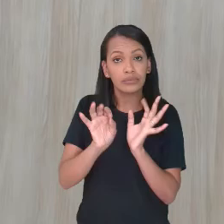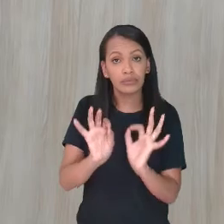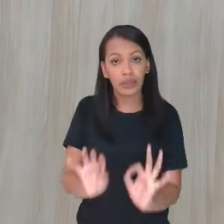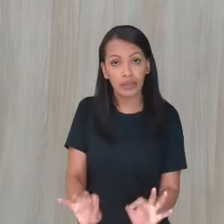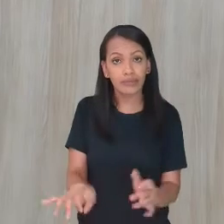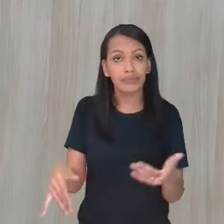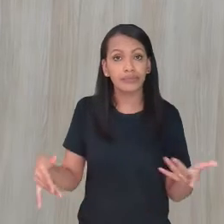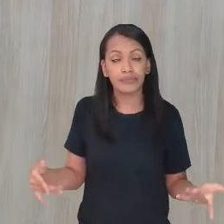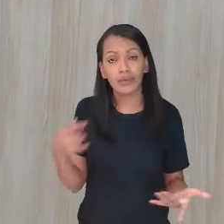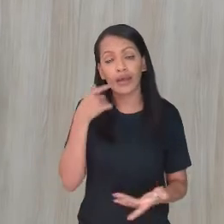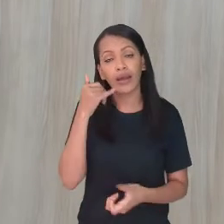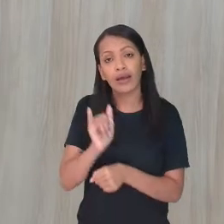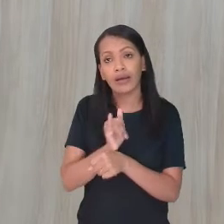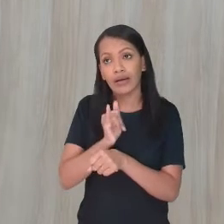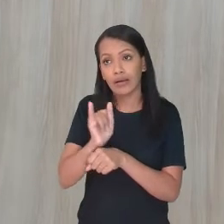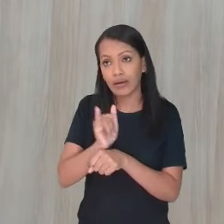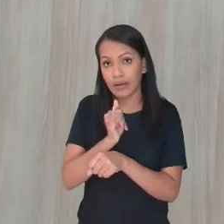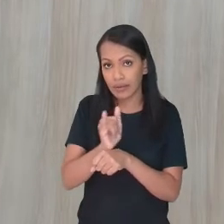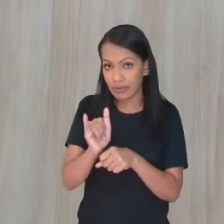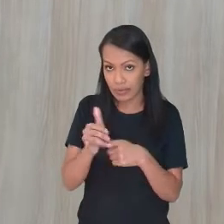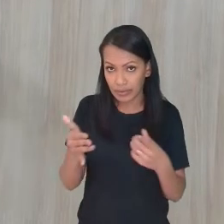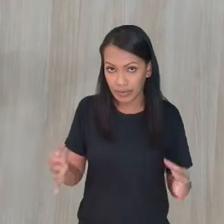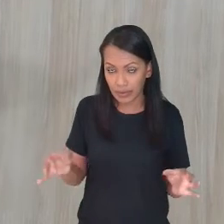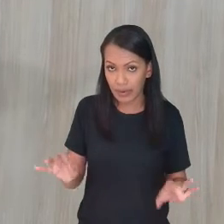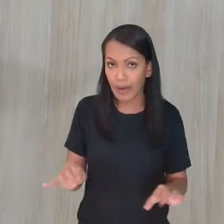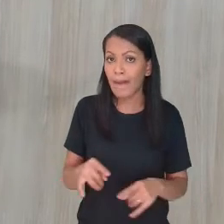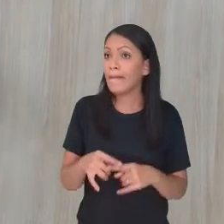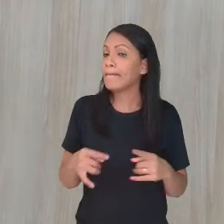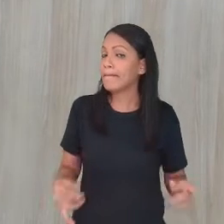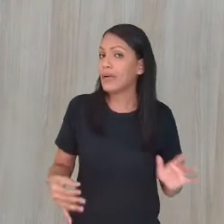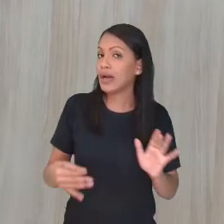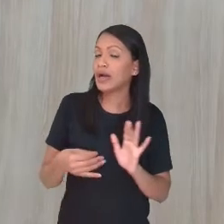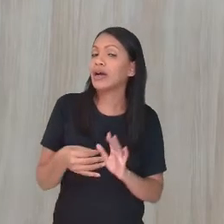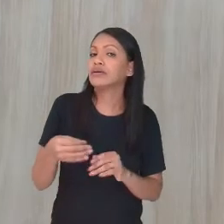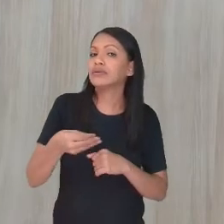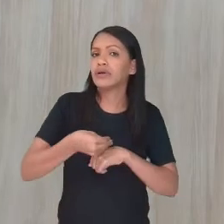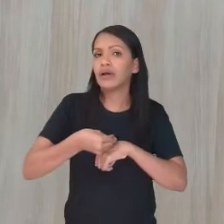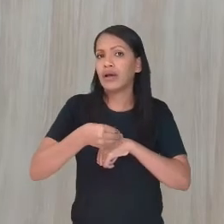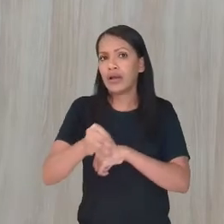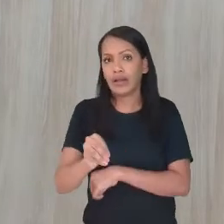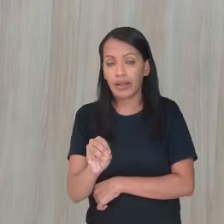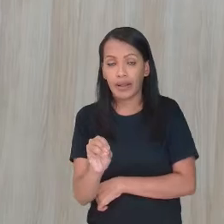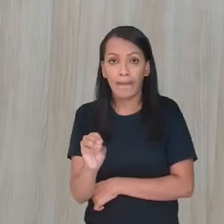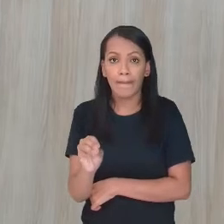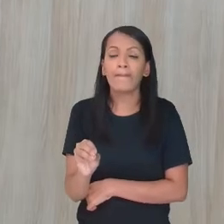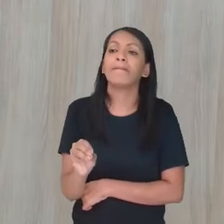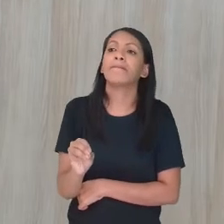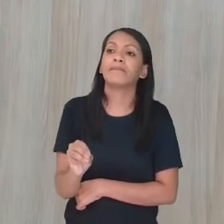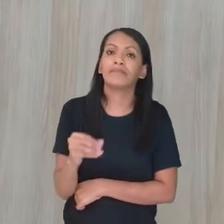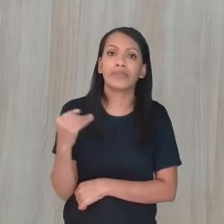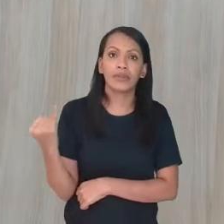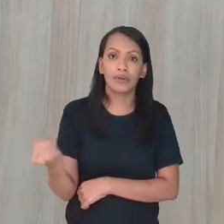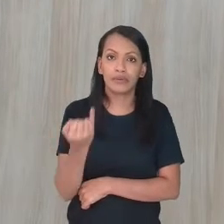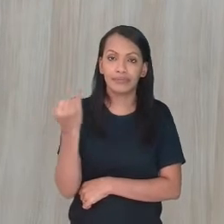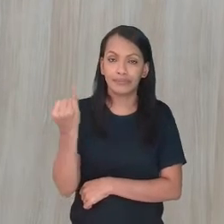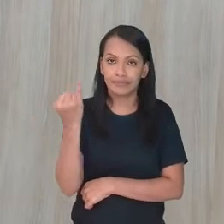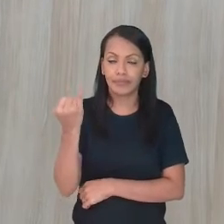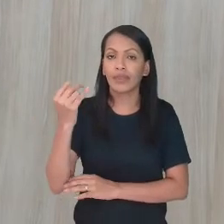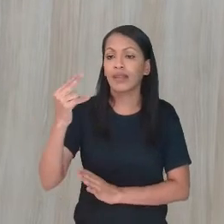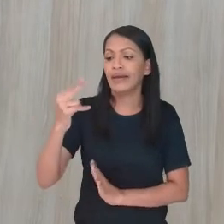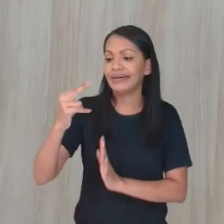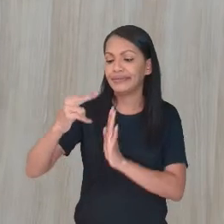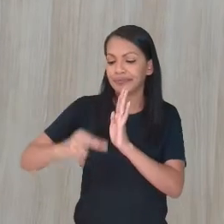Então, essas estratégias. Mas nenhuma dica é tão importante quanto a de